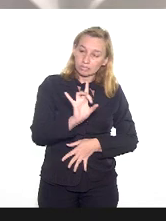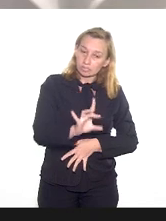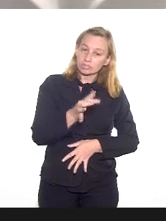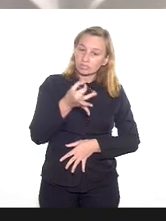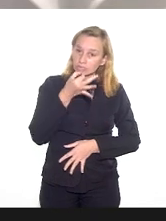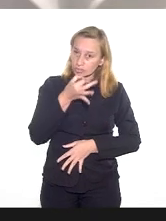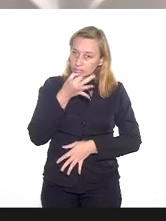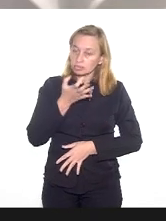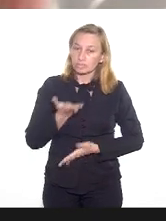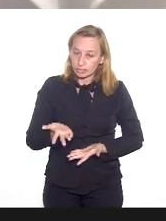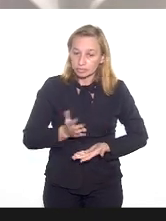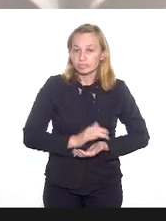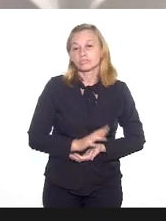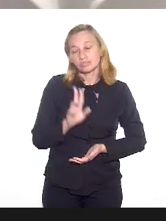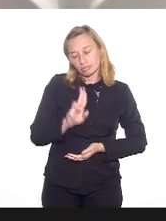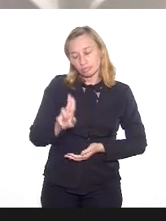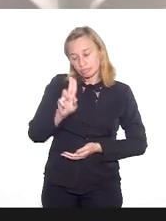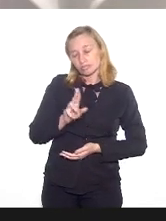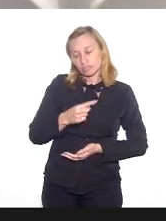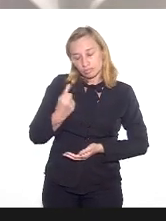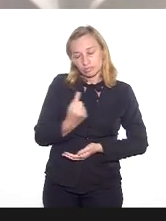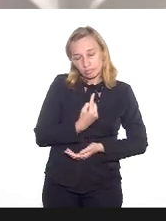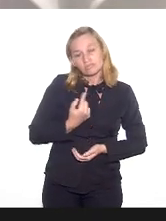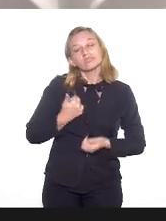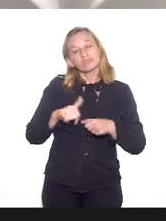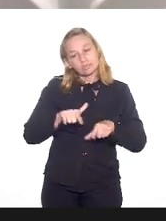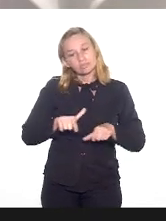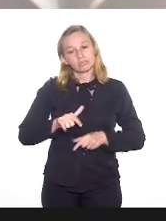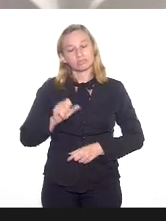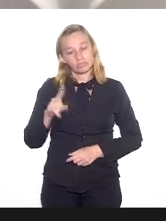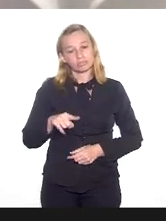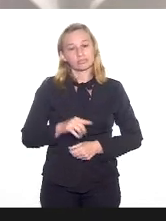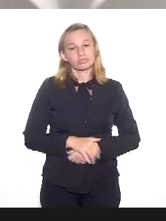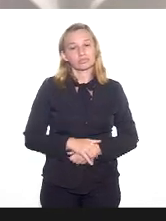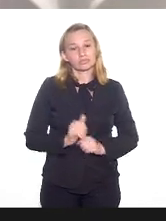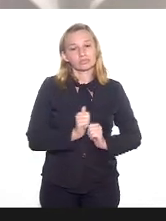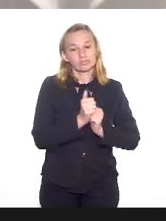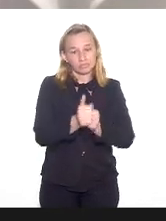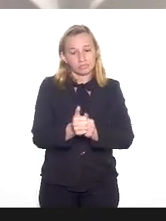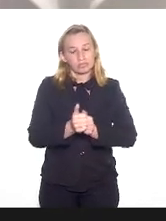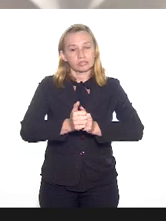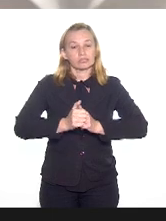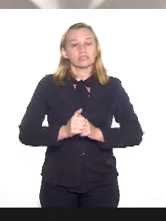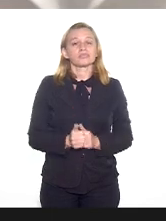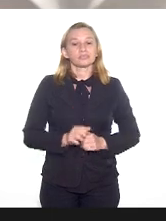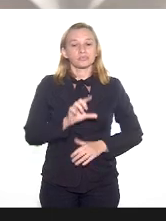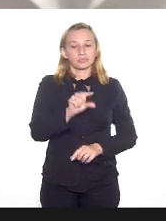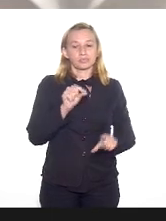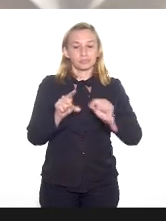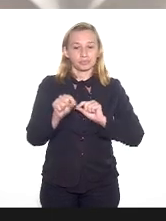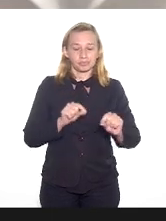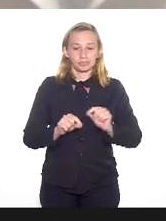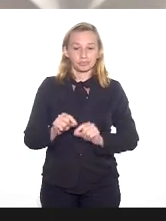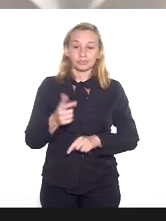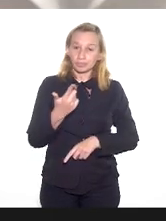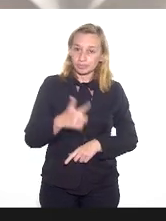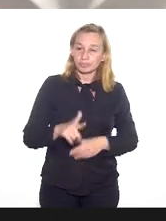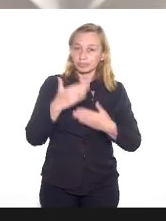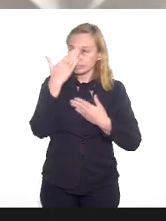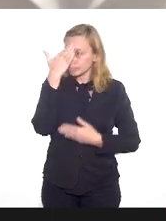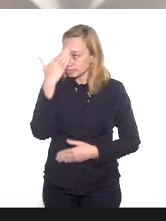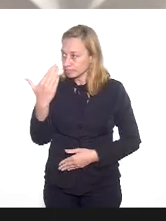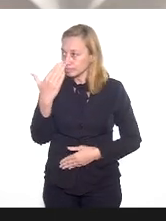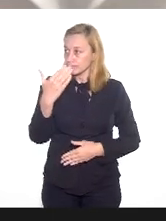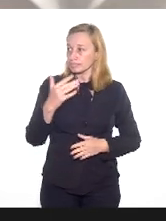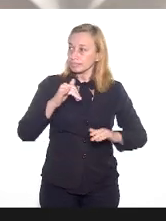que, em razão, utilizando os nossos mandatos, né, nós acompanhássemos essas decisões. Mais uma vez,